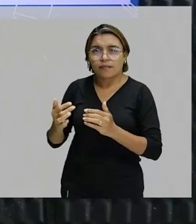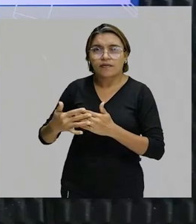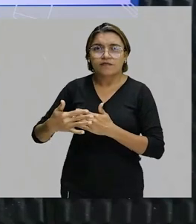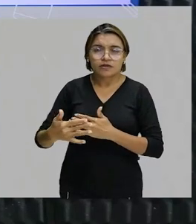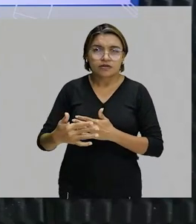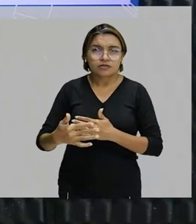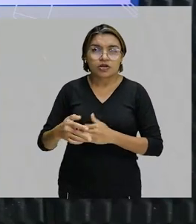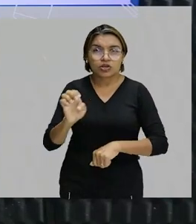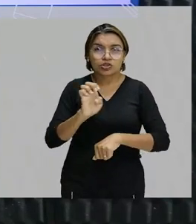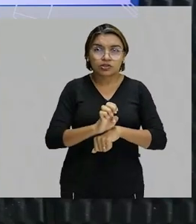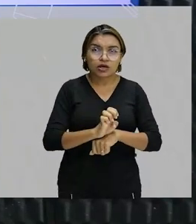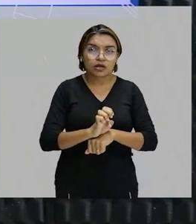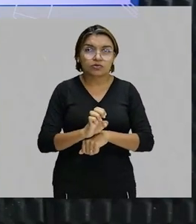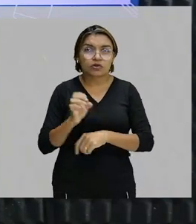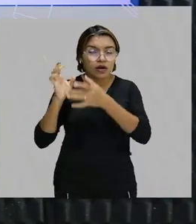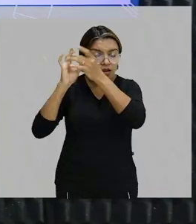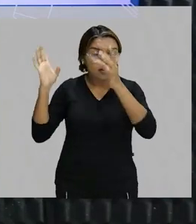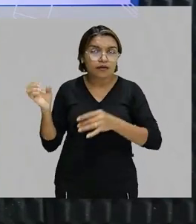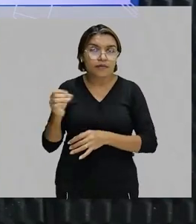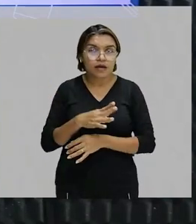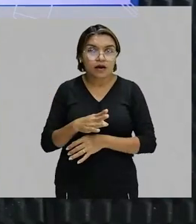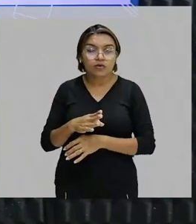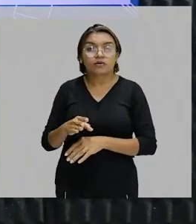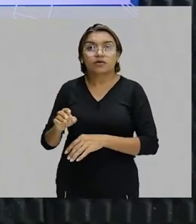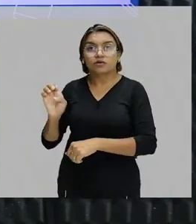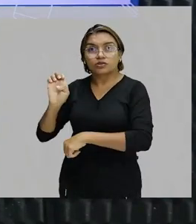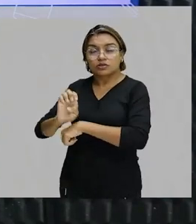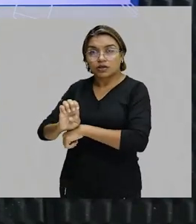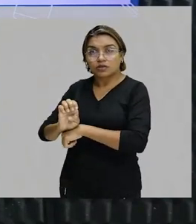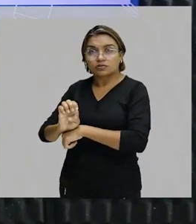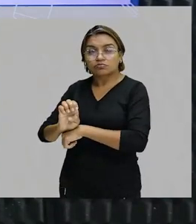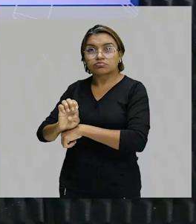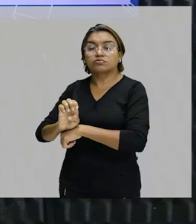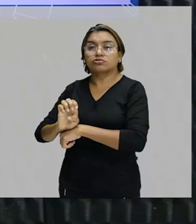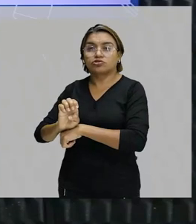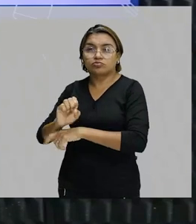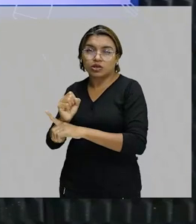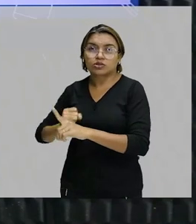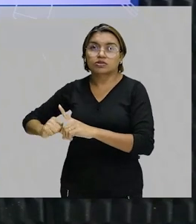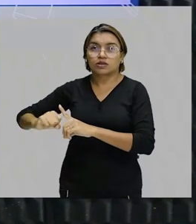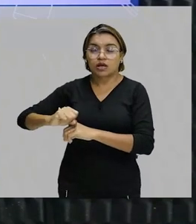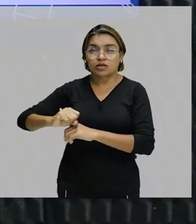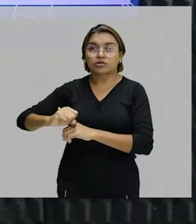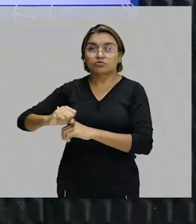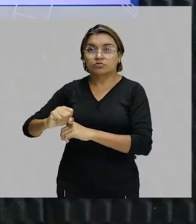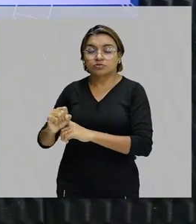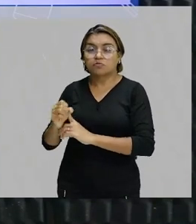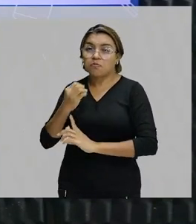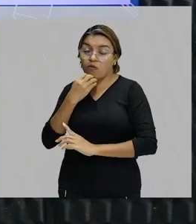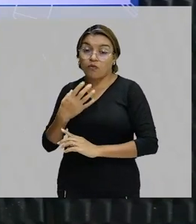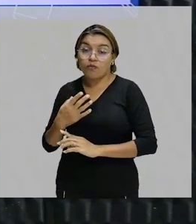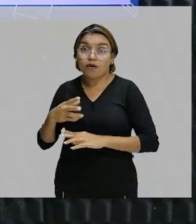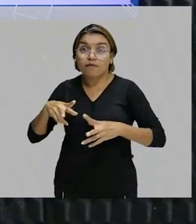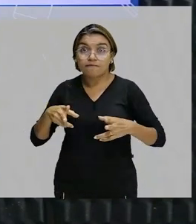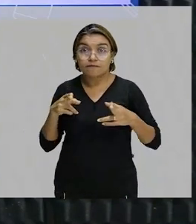estado neoliberal e o estado de bem-estar social mas calma que isso não é assunto para agora depois